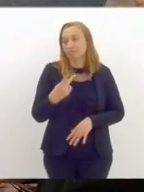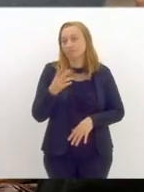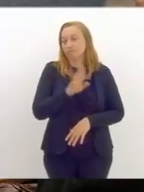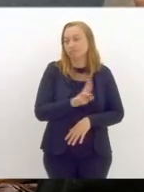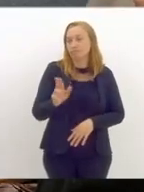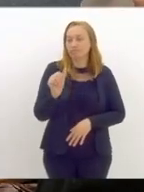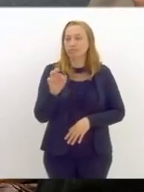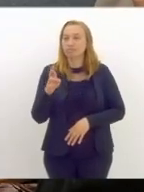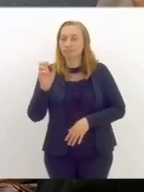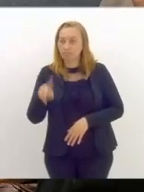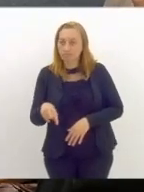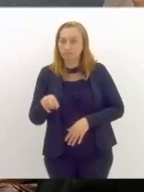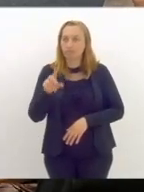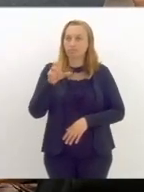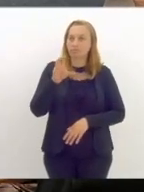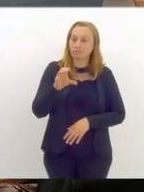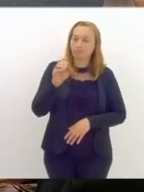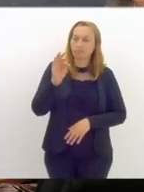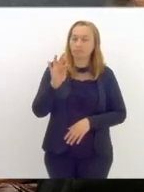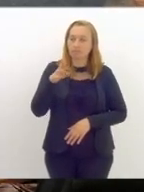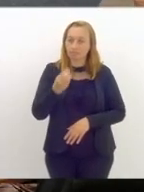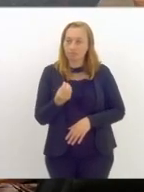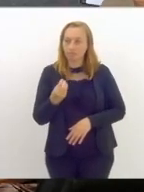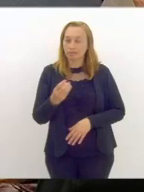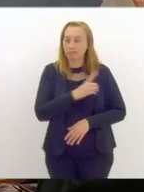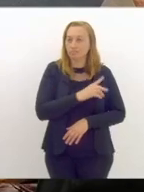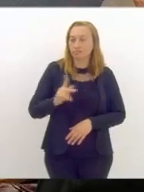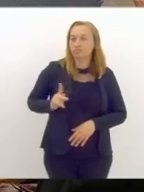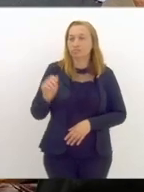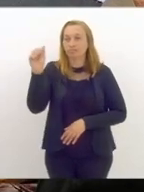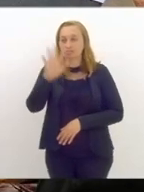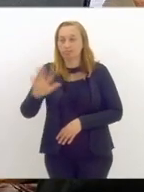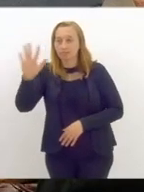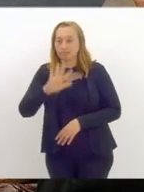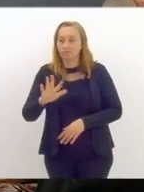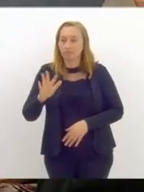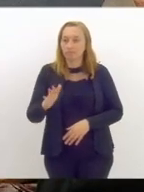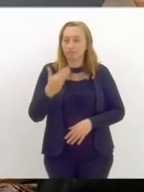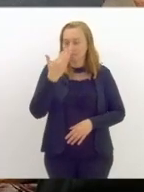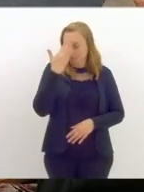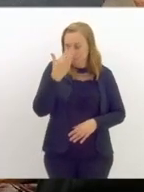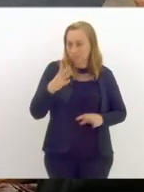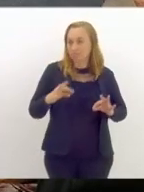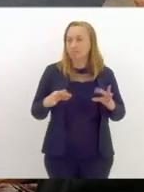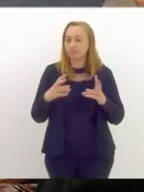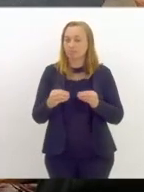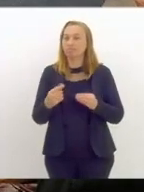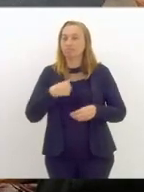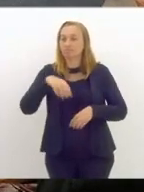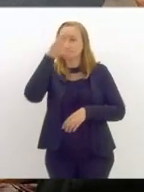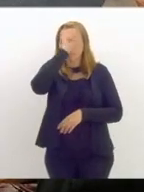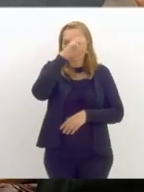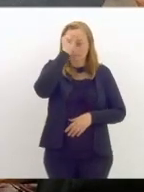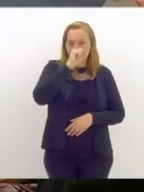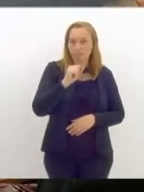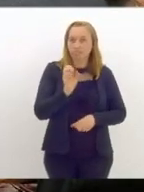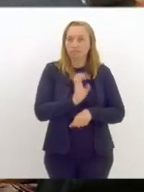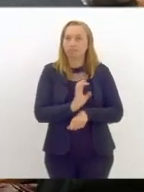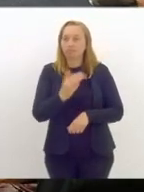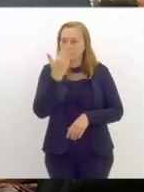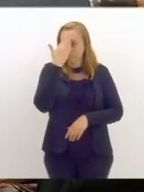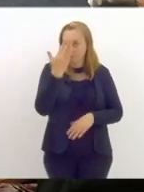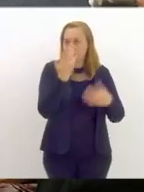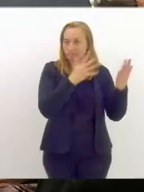e do Dr. Rodrigo Pacheco, que foram nossos defensores públicos gerais e que eu devo tudo o que eu aprendi dentro da Defensoria Pública do Estado. Muito obrigada